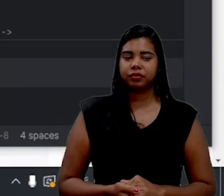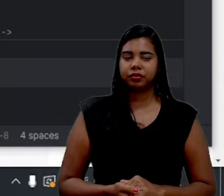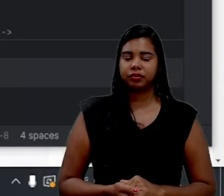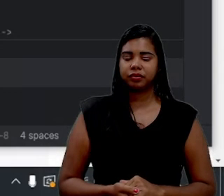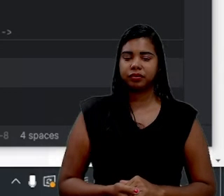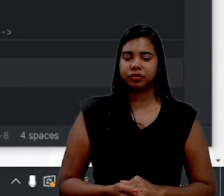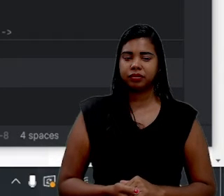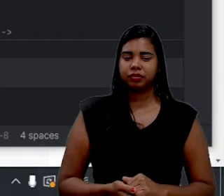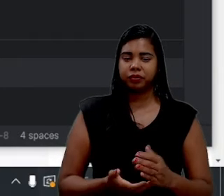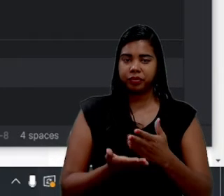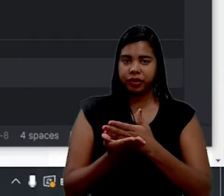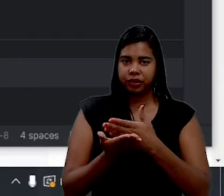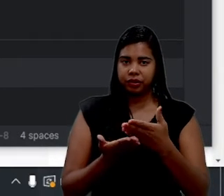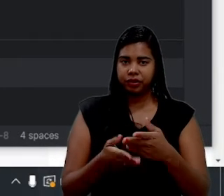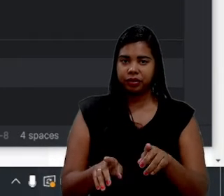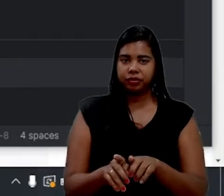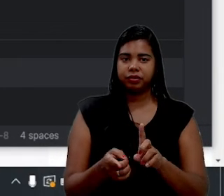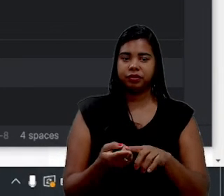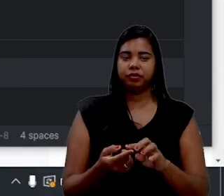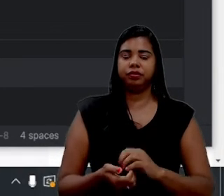parte inicial.